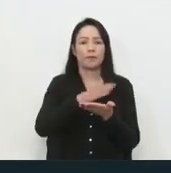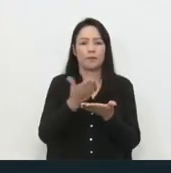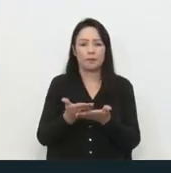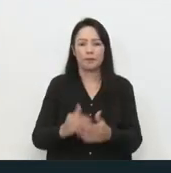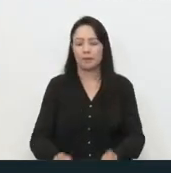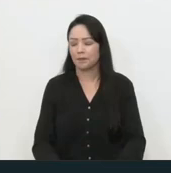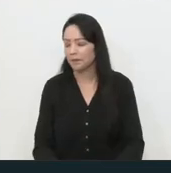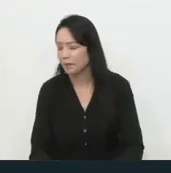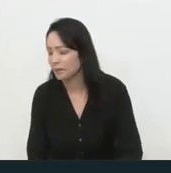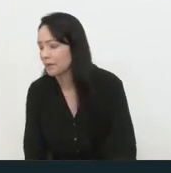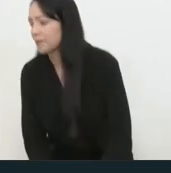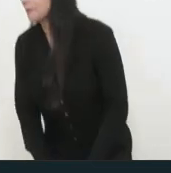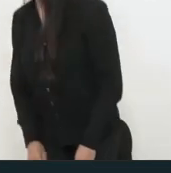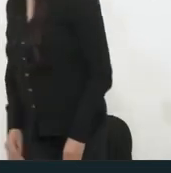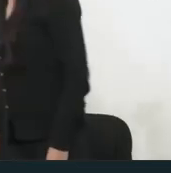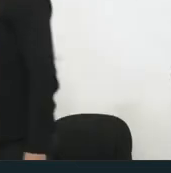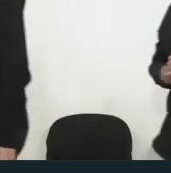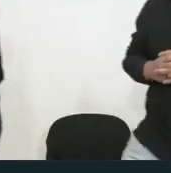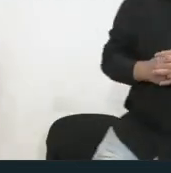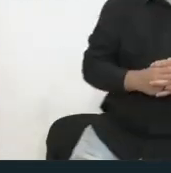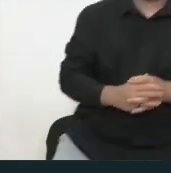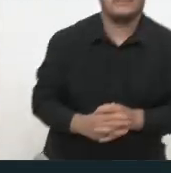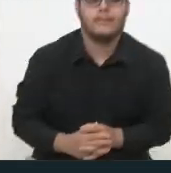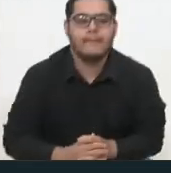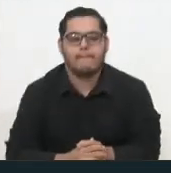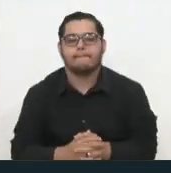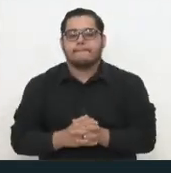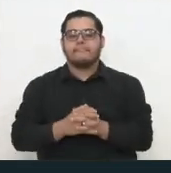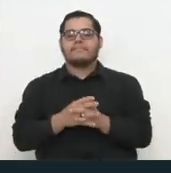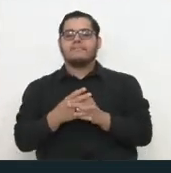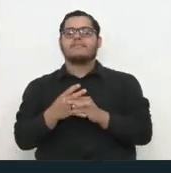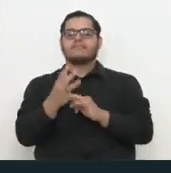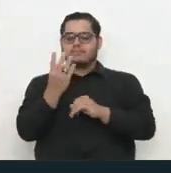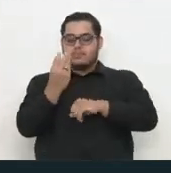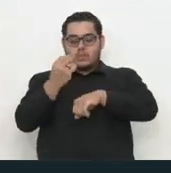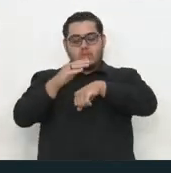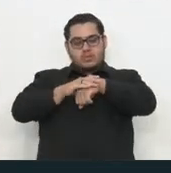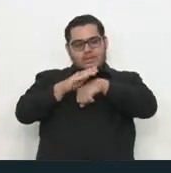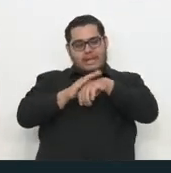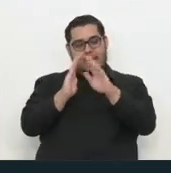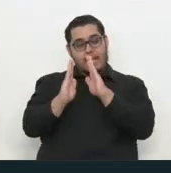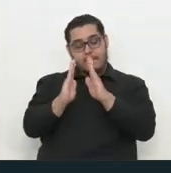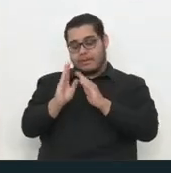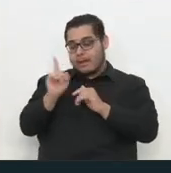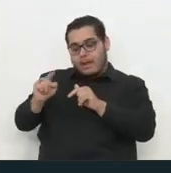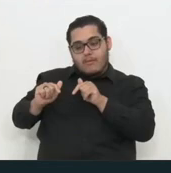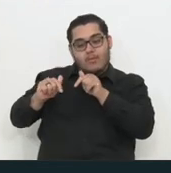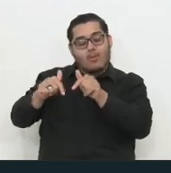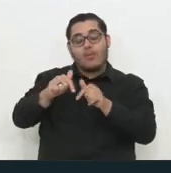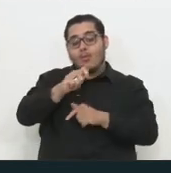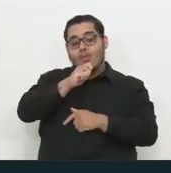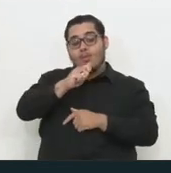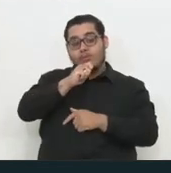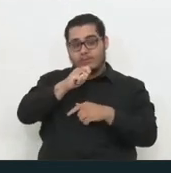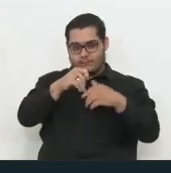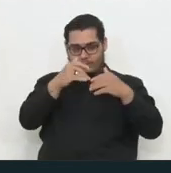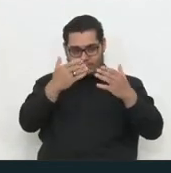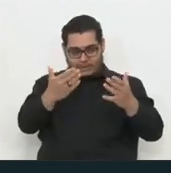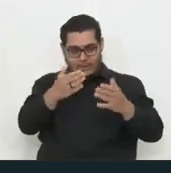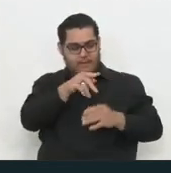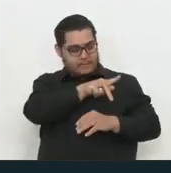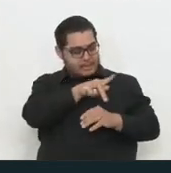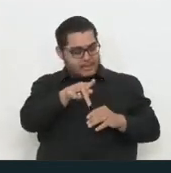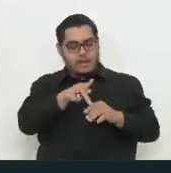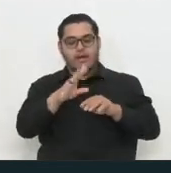não faz e tem muito tempo que não faz então seu presidente vamos Observar isso viu vereadores